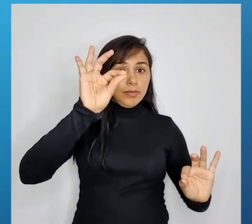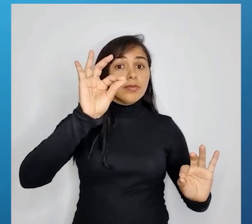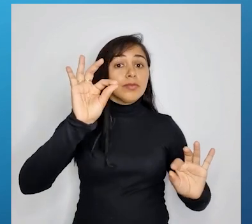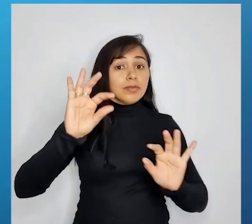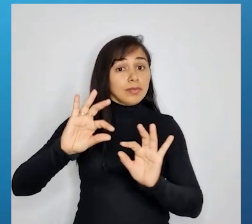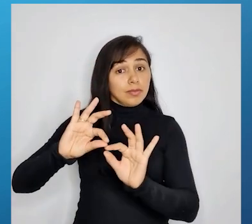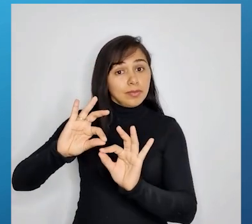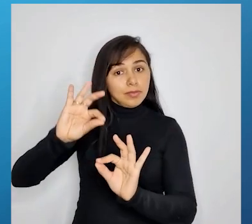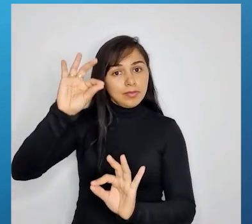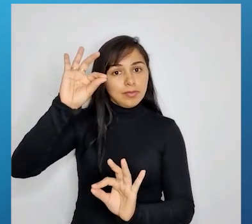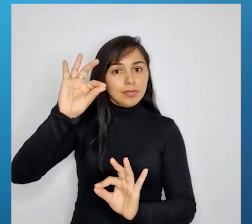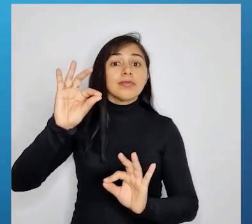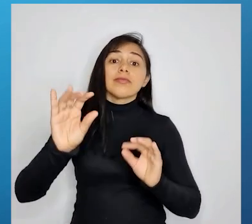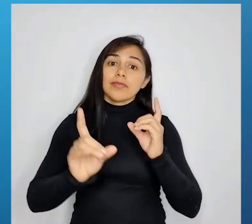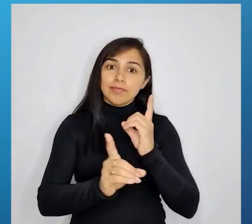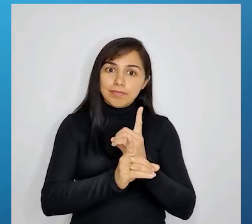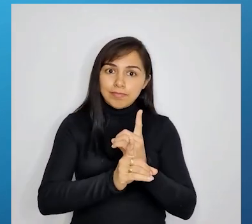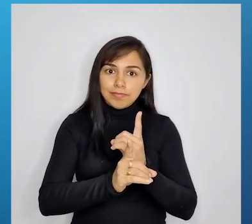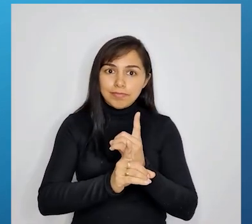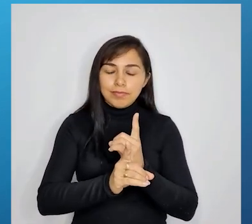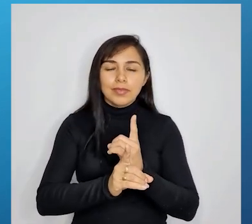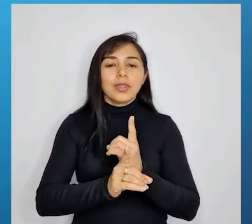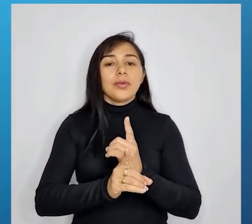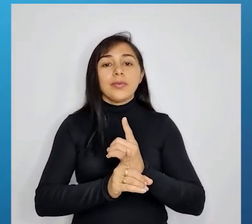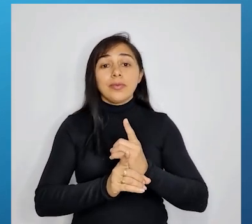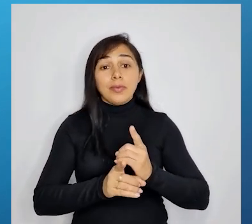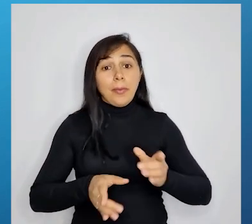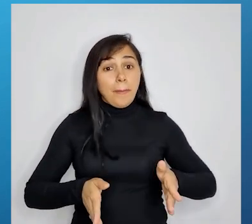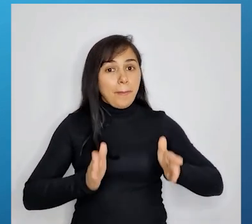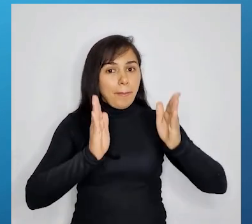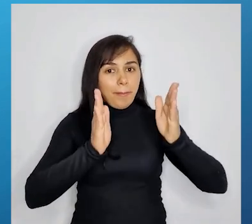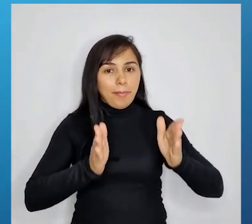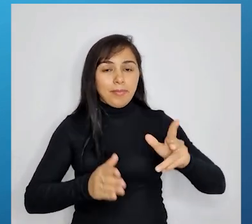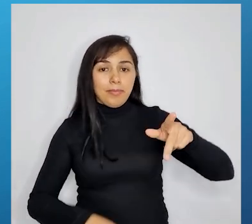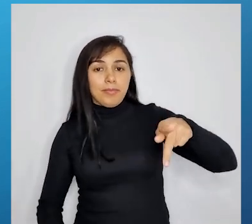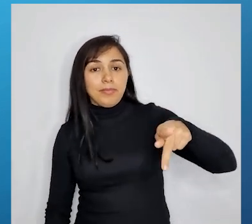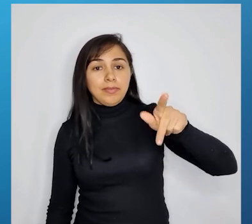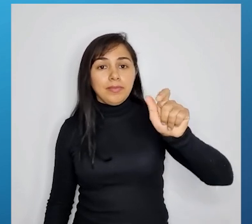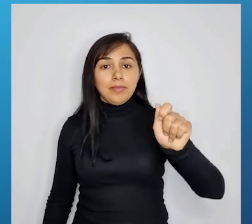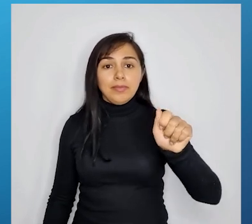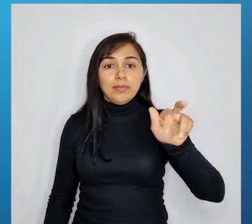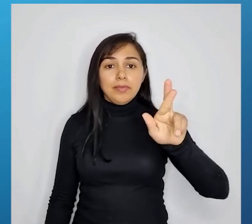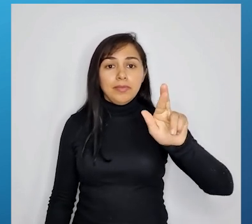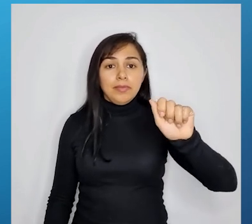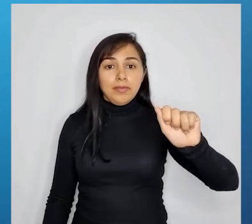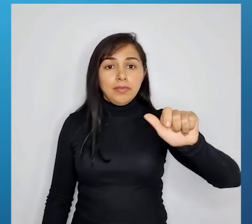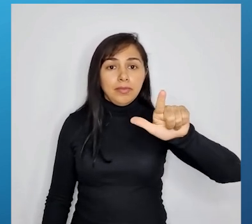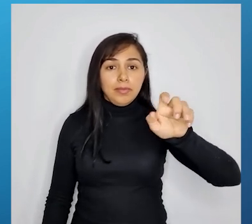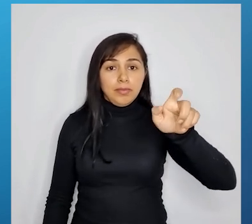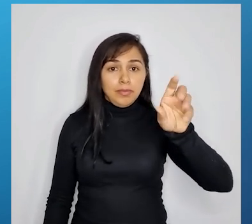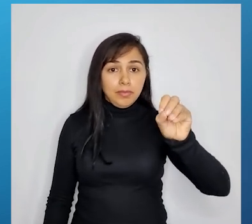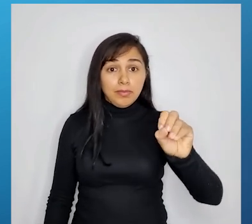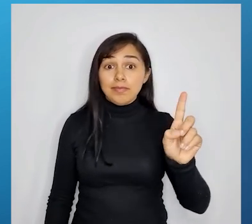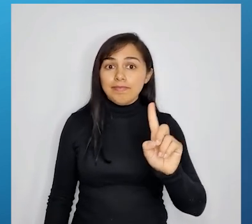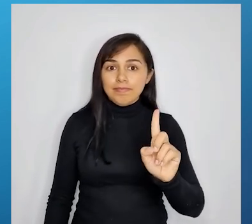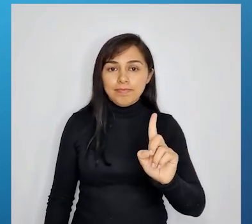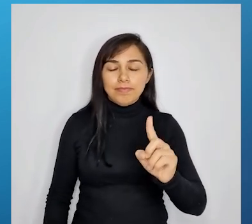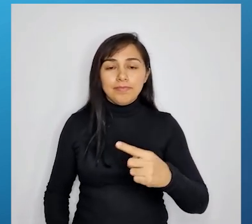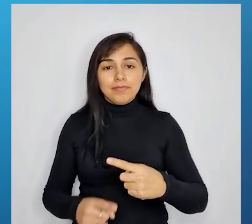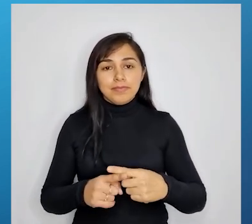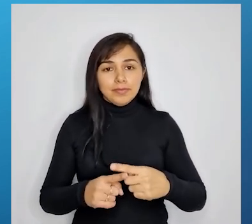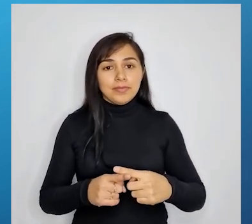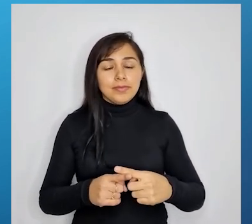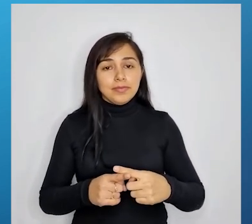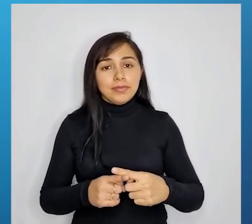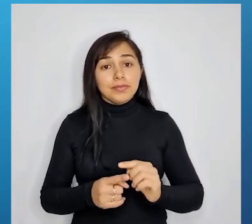né? E aí, se eles se encontram, eles não são paralelos, né? Paralelo aqui vai ser as bases. Ele está dizendo o quê? Que esse lado